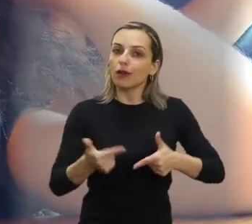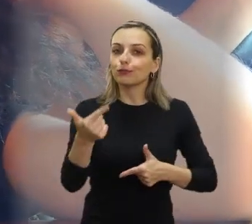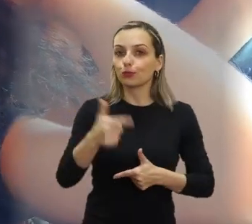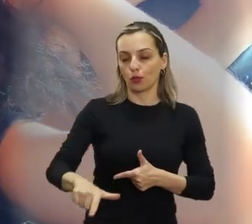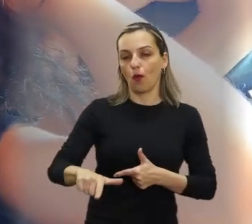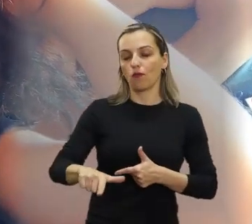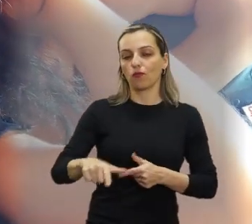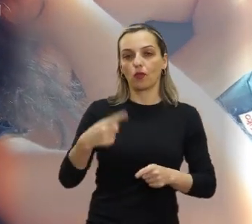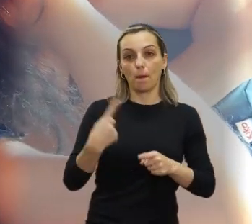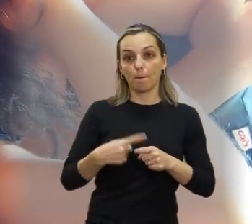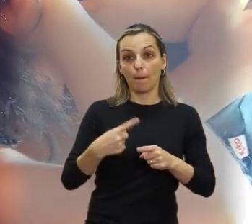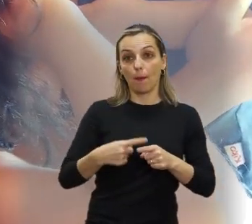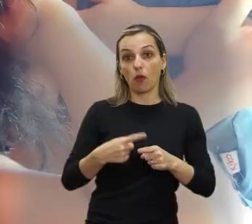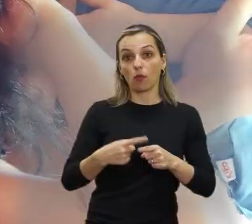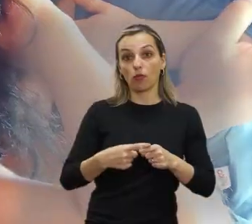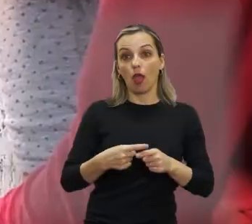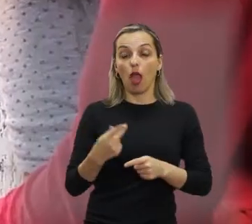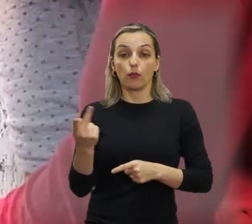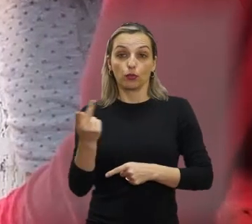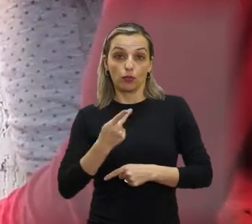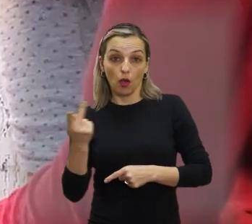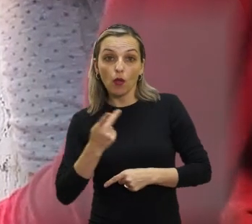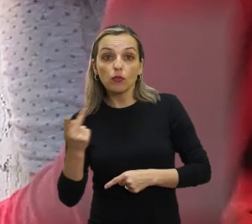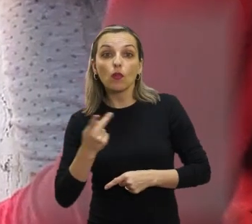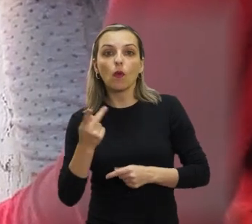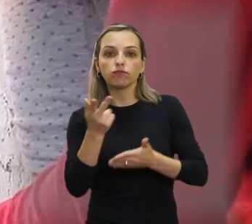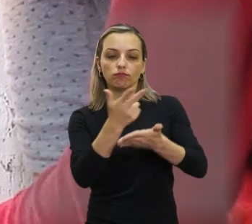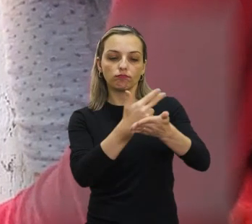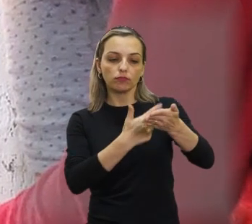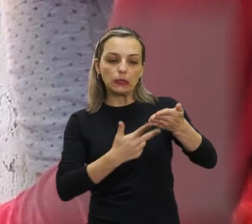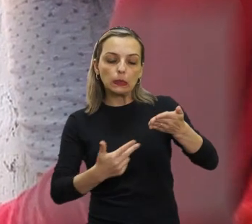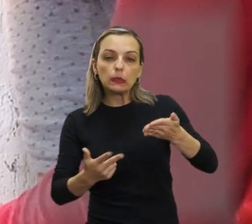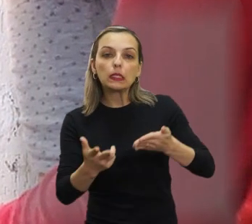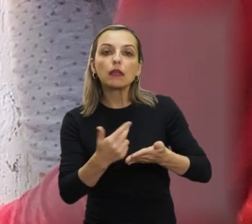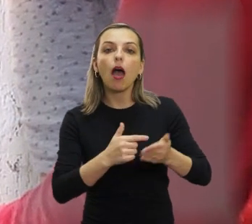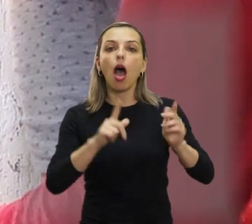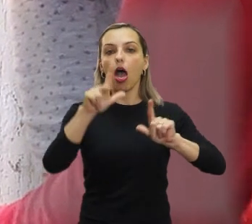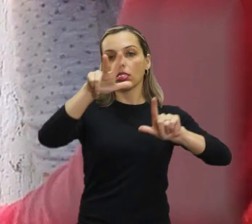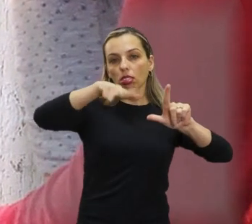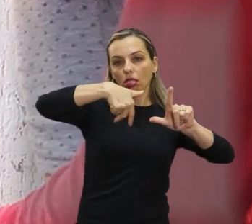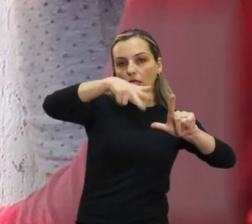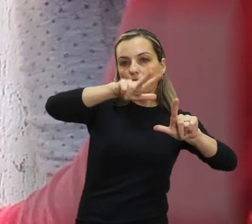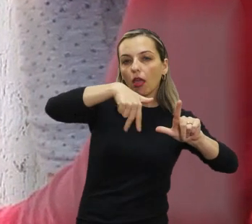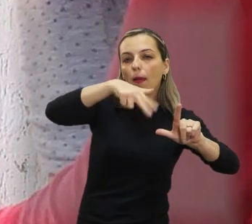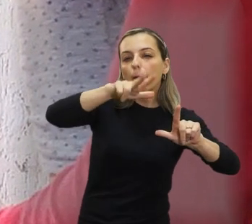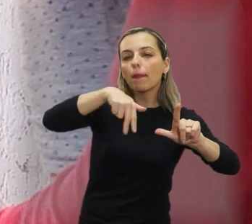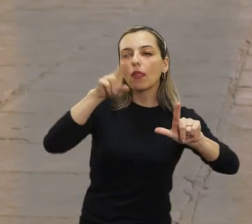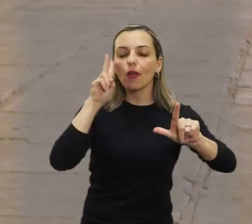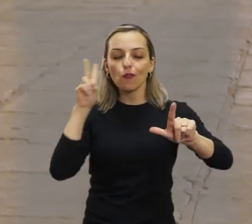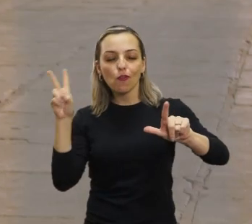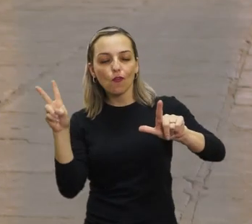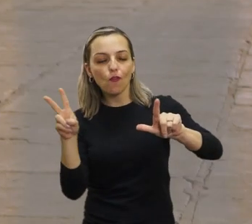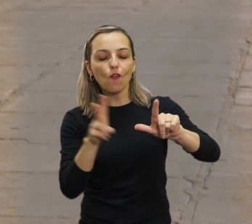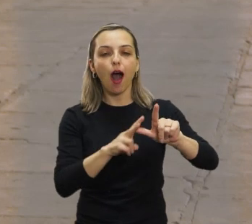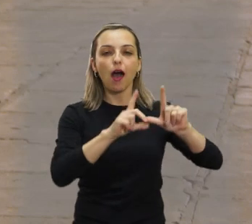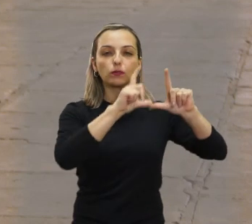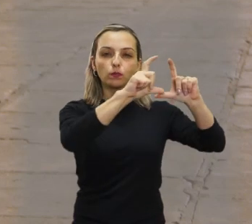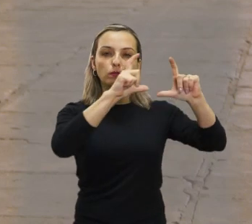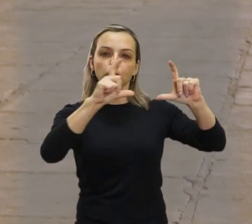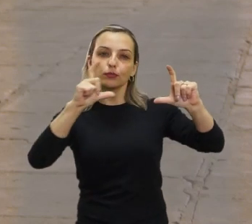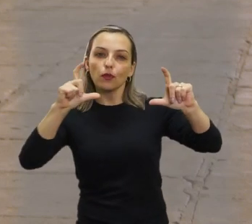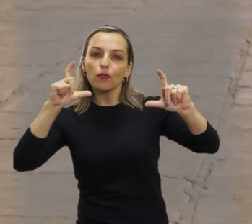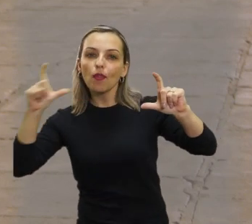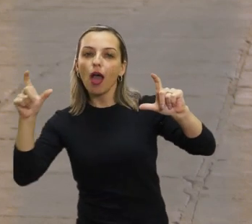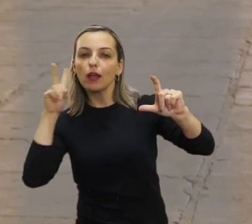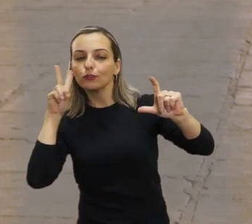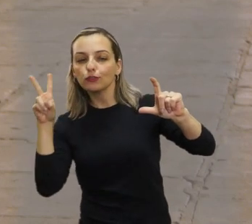na ilustração foi grande, porque é natural a gente retomar desenhos, retomar, assistir